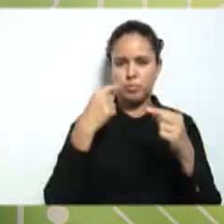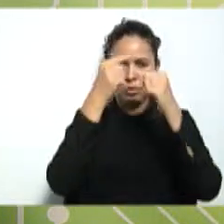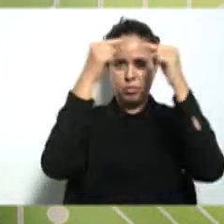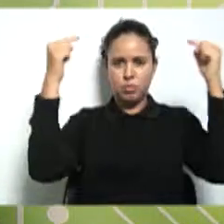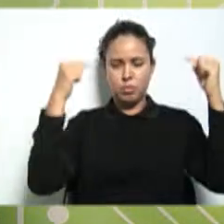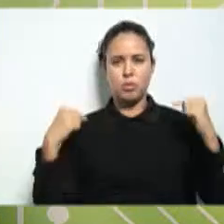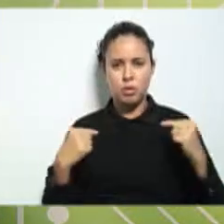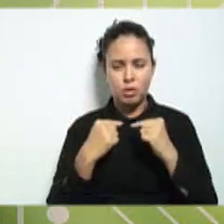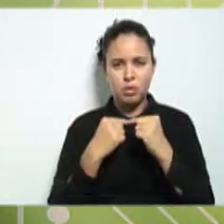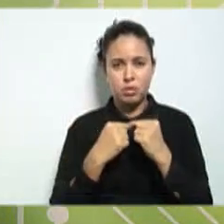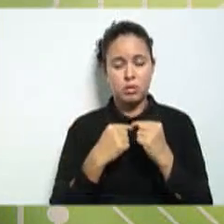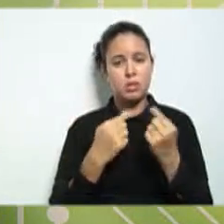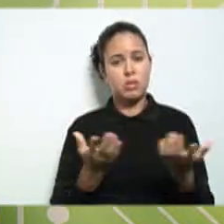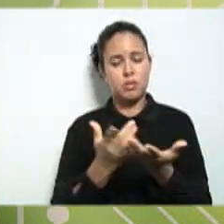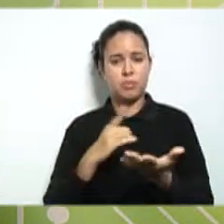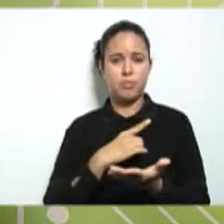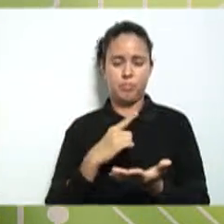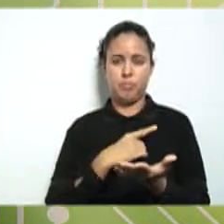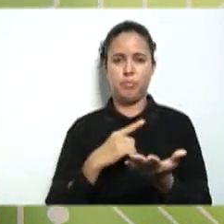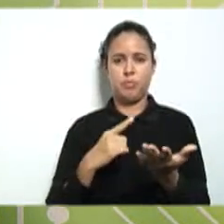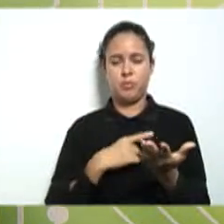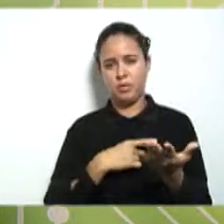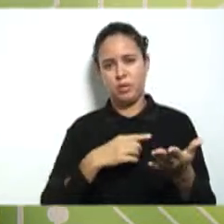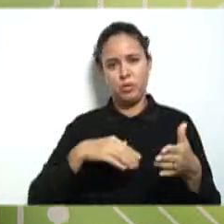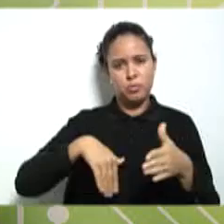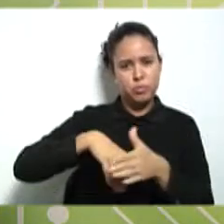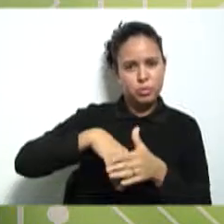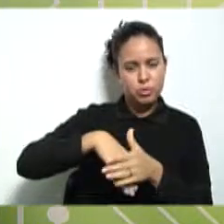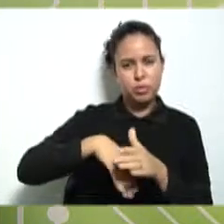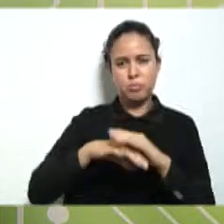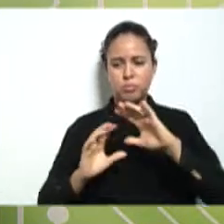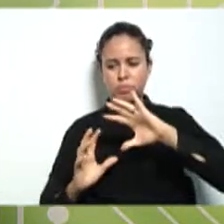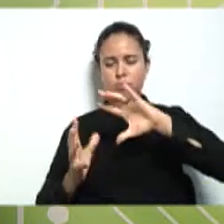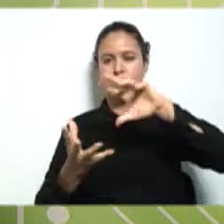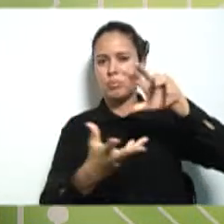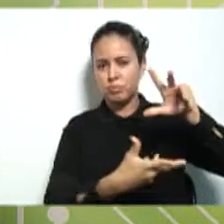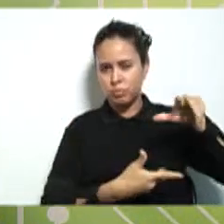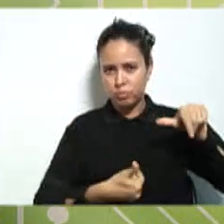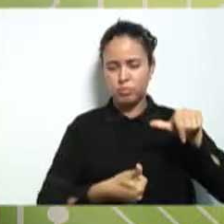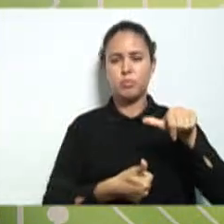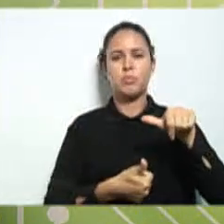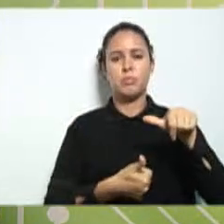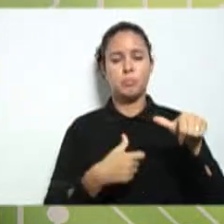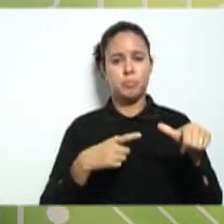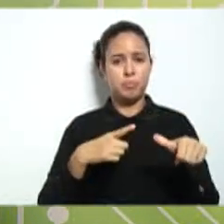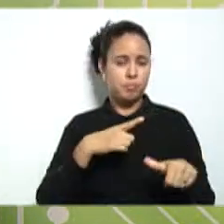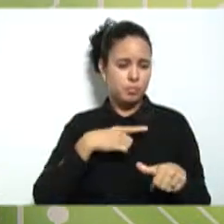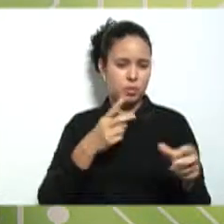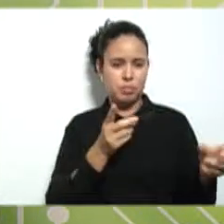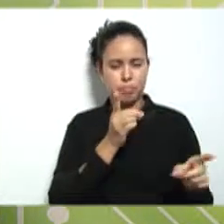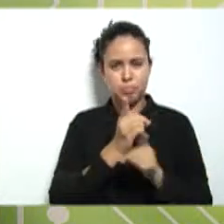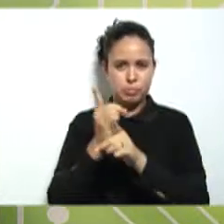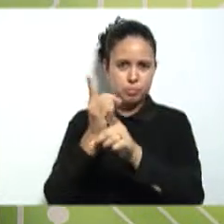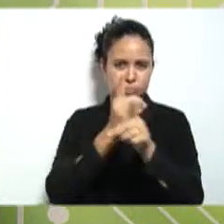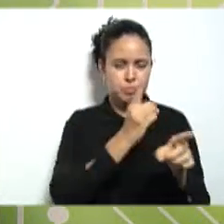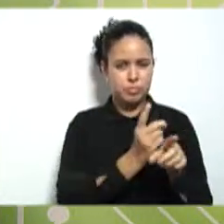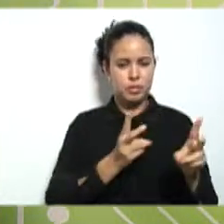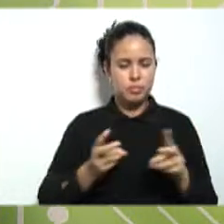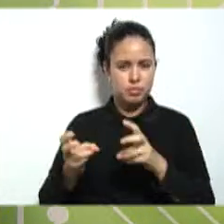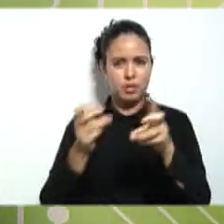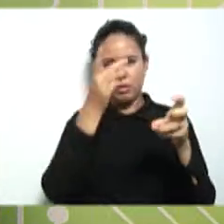Copa Mundial, a gente pode assistir os jogos e tentar comparar esses estereótipos com o que a gente vai ver na realidade, nos jogadores, nos